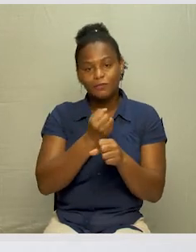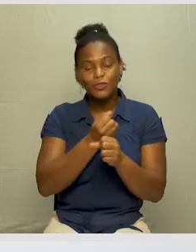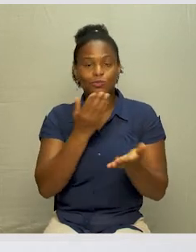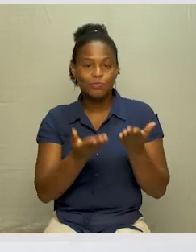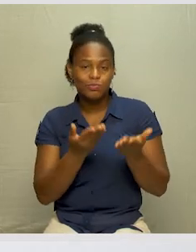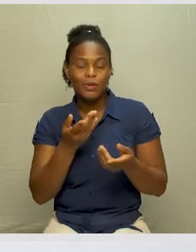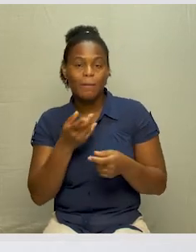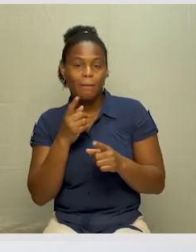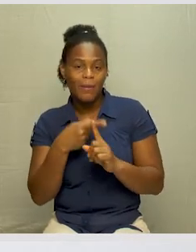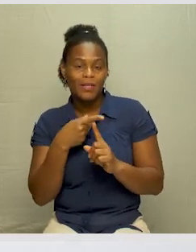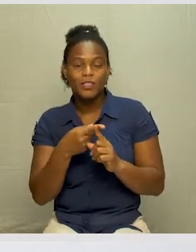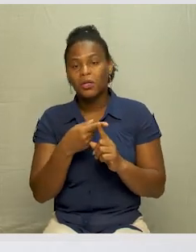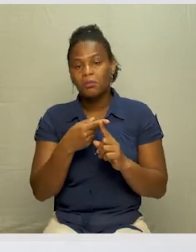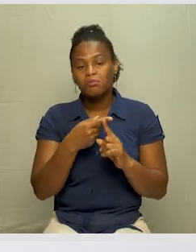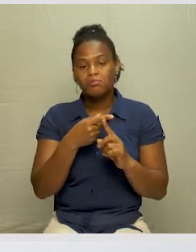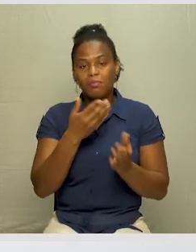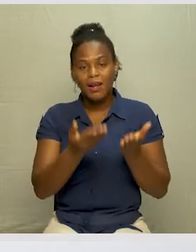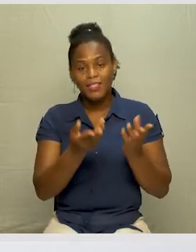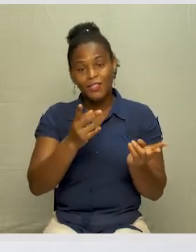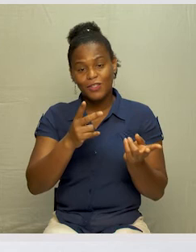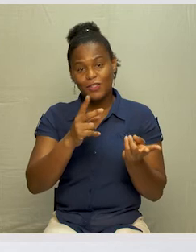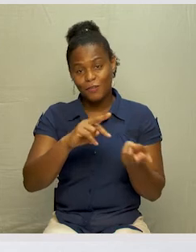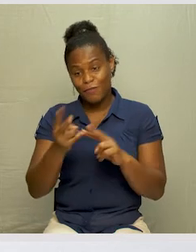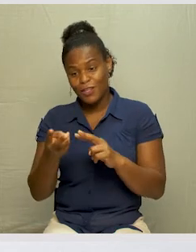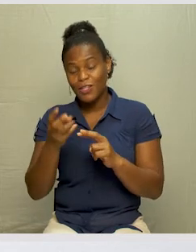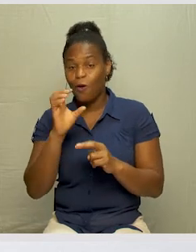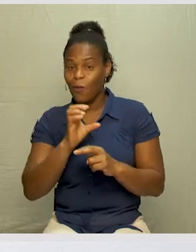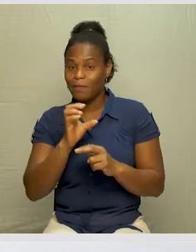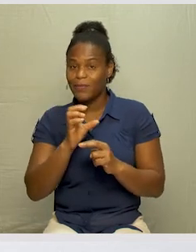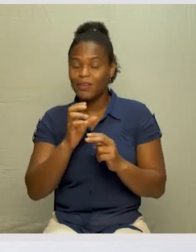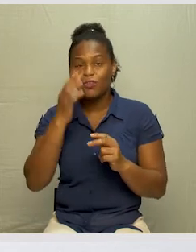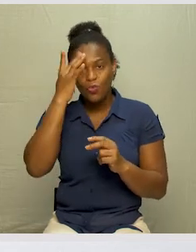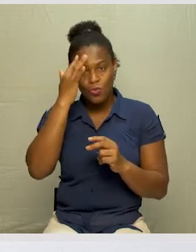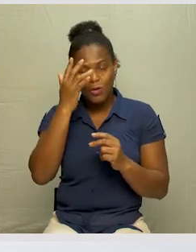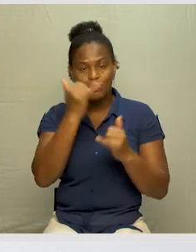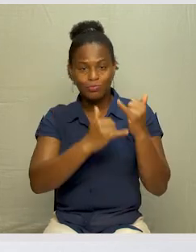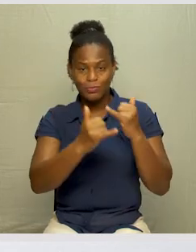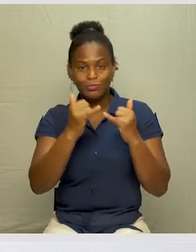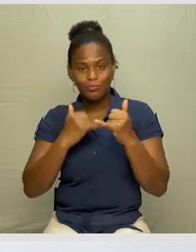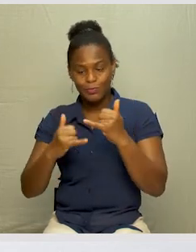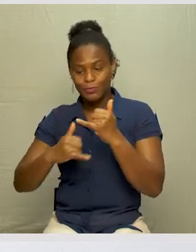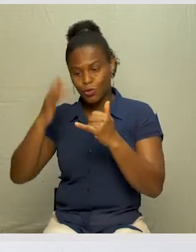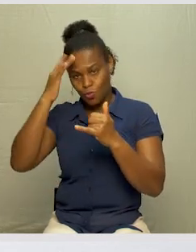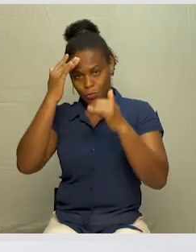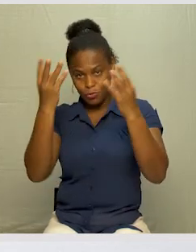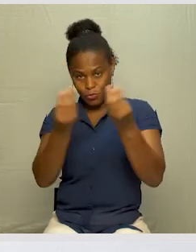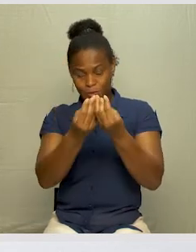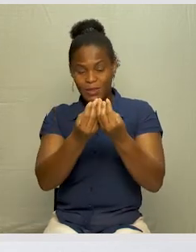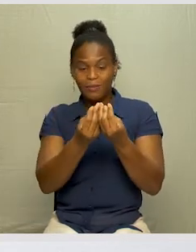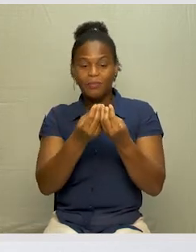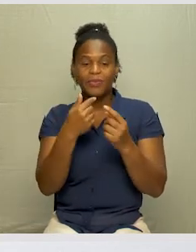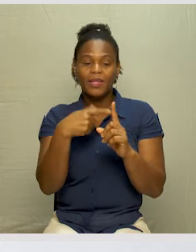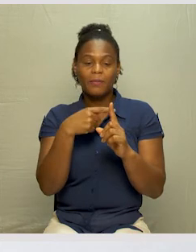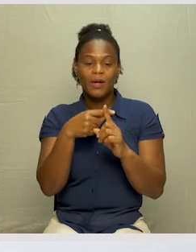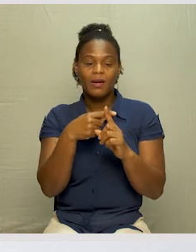de rendimentos e da balança de transferências correntes. Substituindo os dados, nós temos o